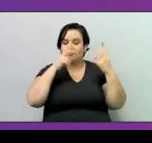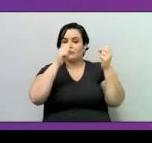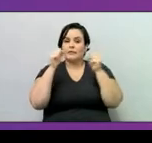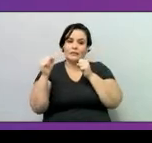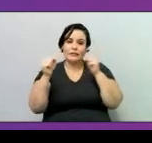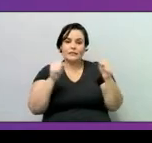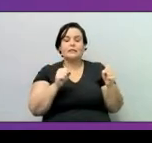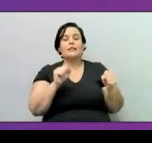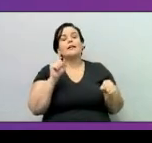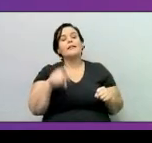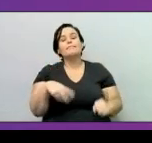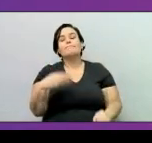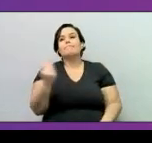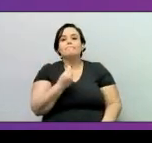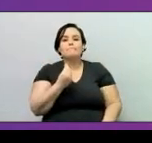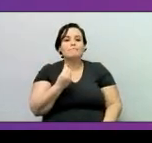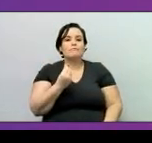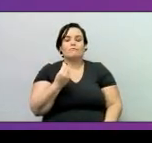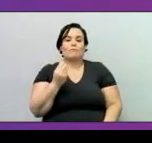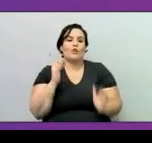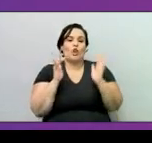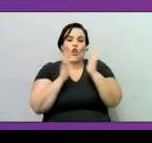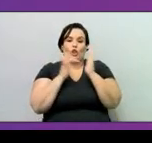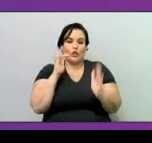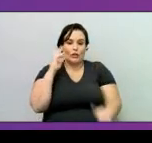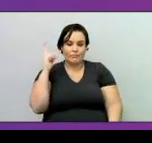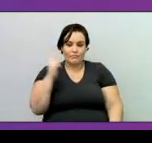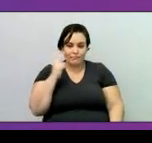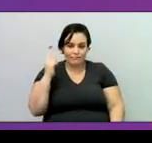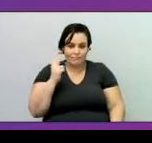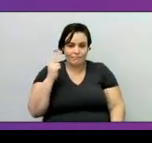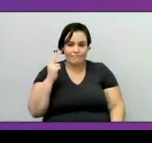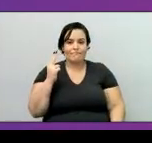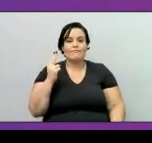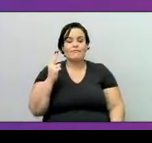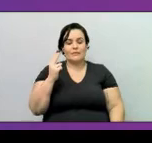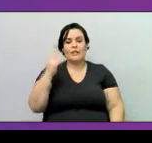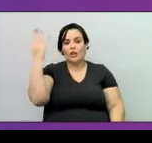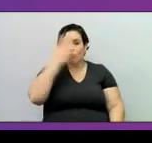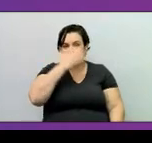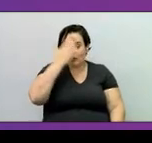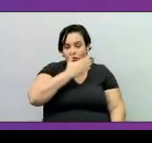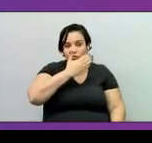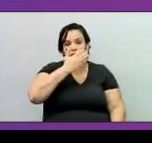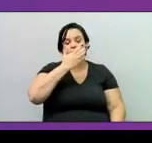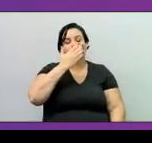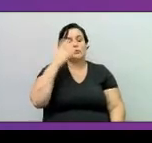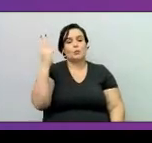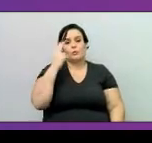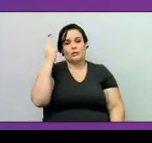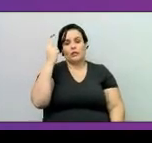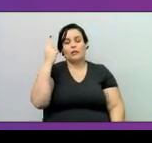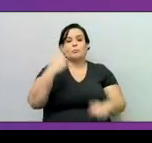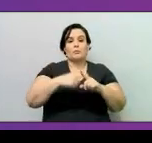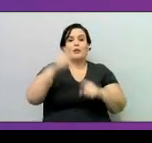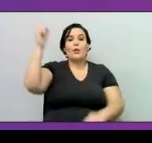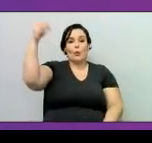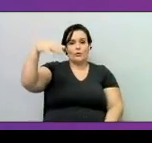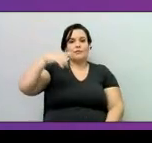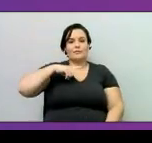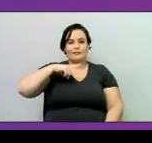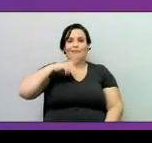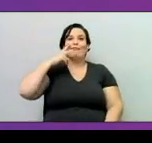quanto interagível né e tangível aos olhos porque na verdade a luz existe a luz nos permite ver